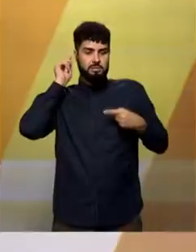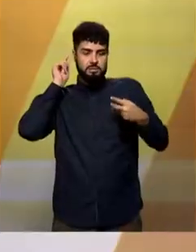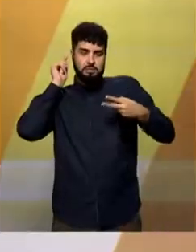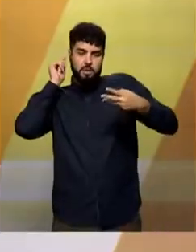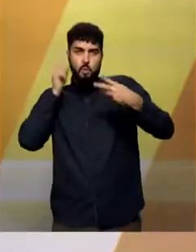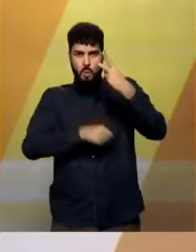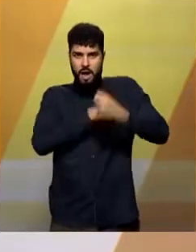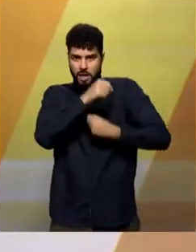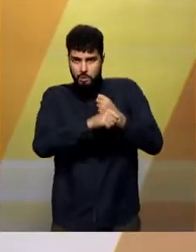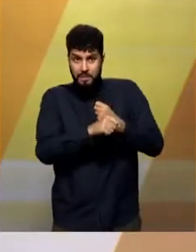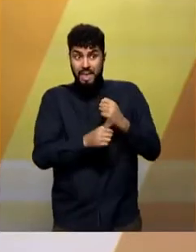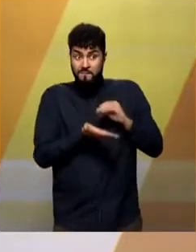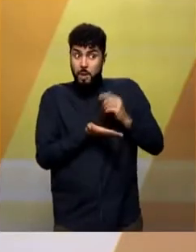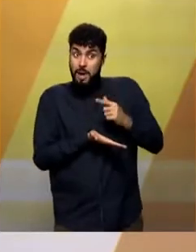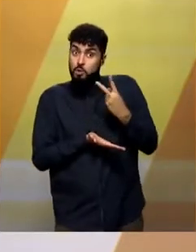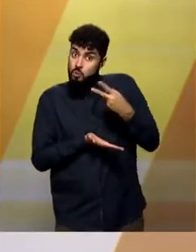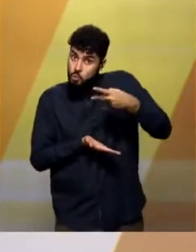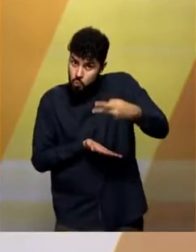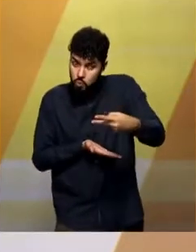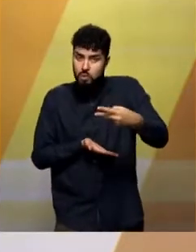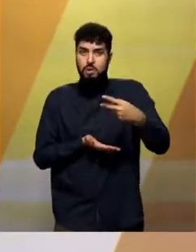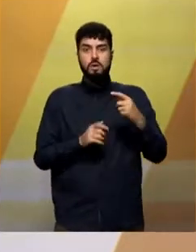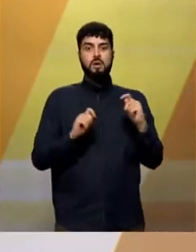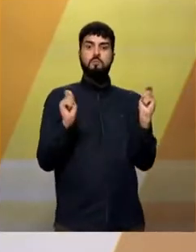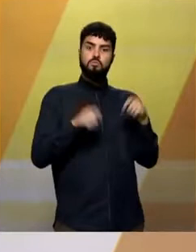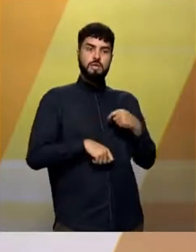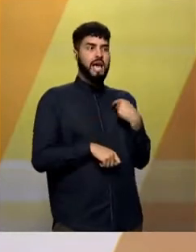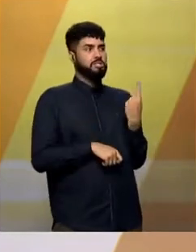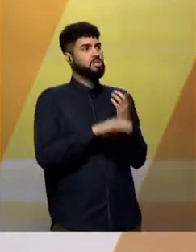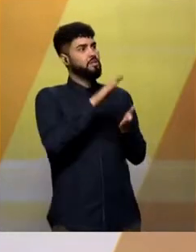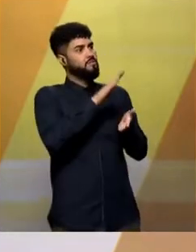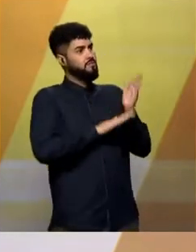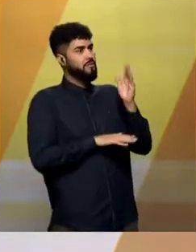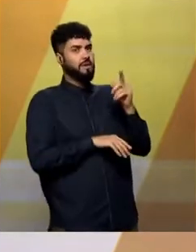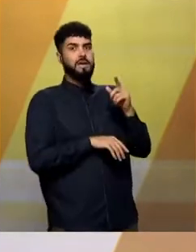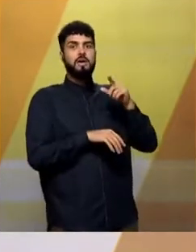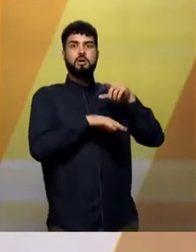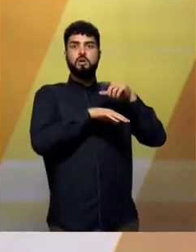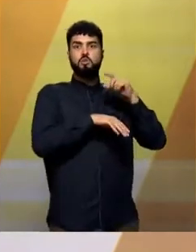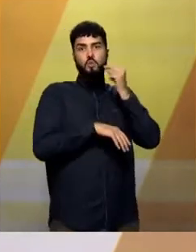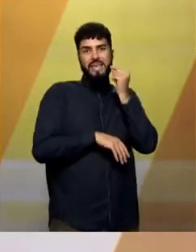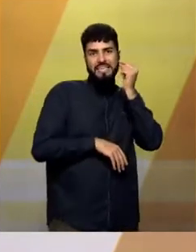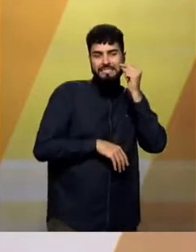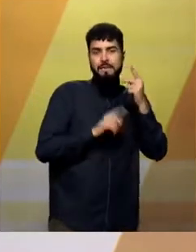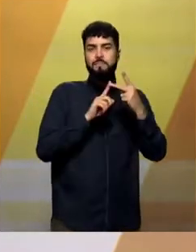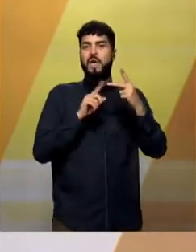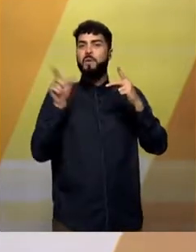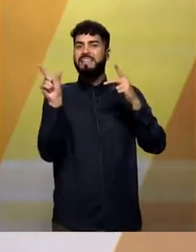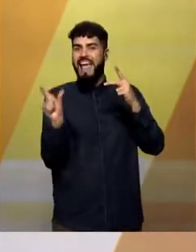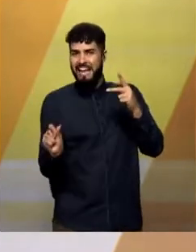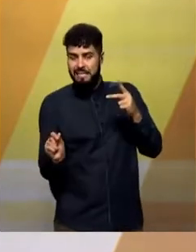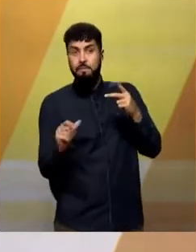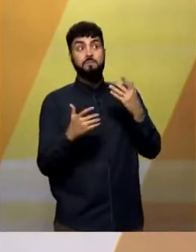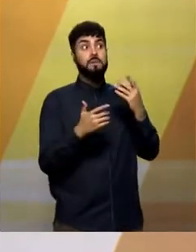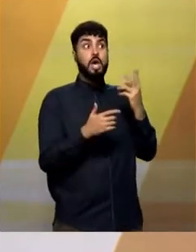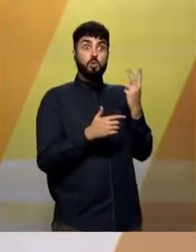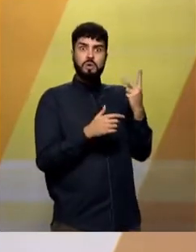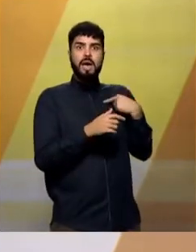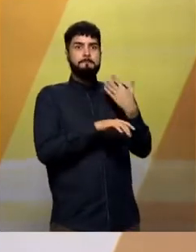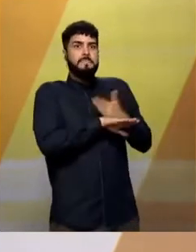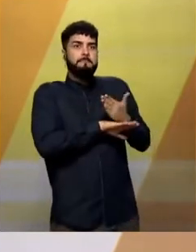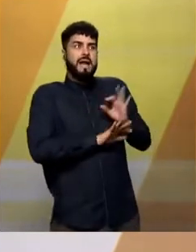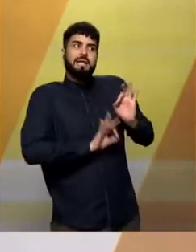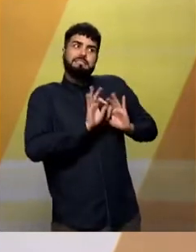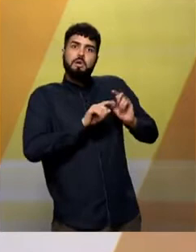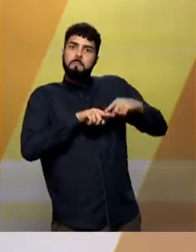ano temos duas etapas que estamos podendo ir participar que uma na Suíça e outra na Itália vão servir como